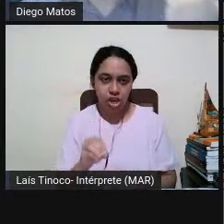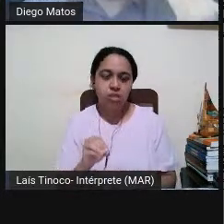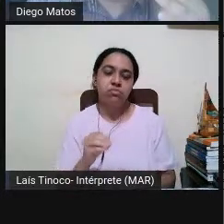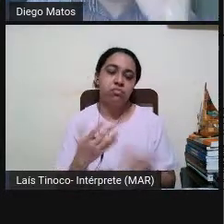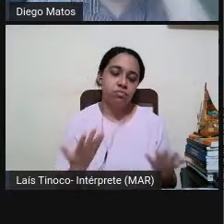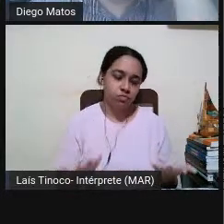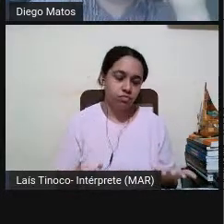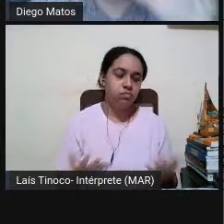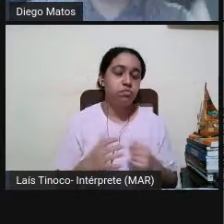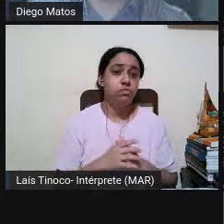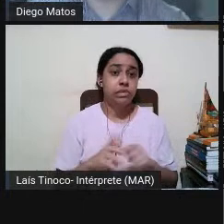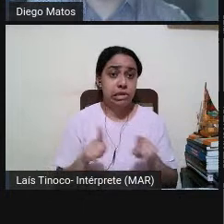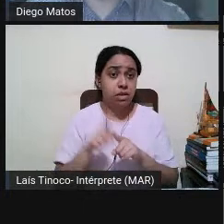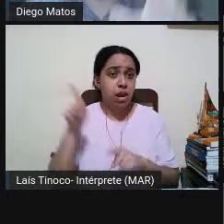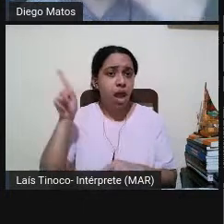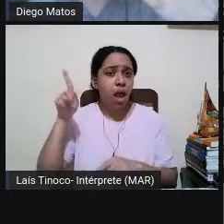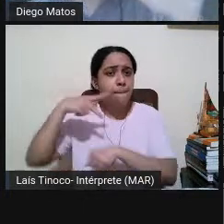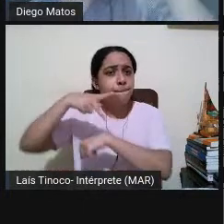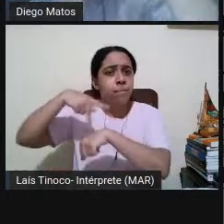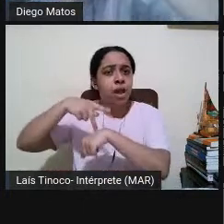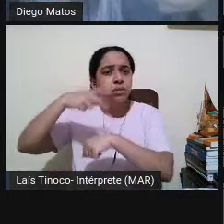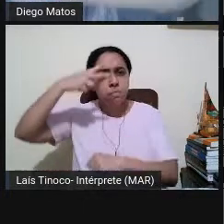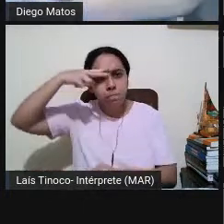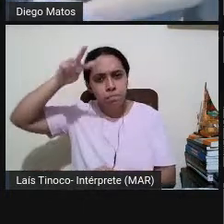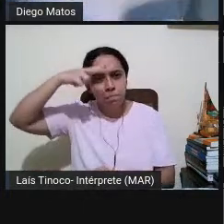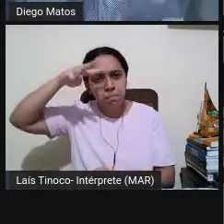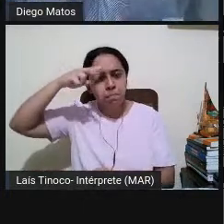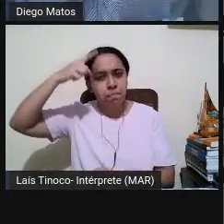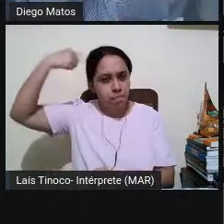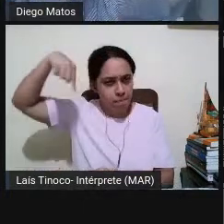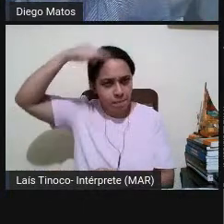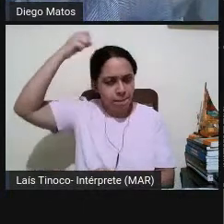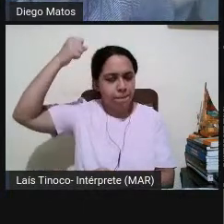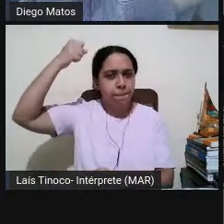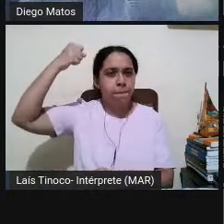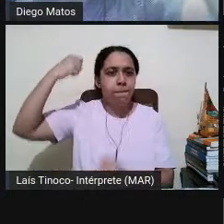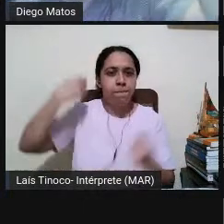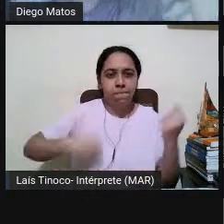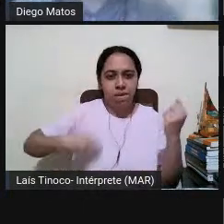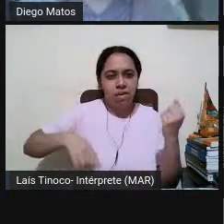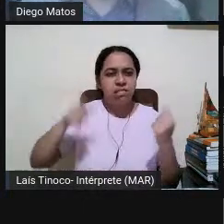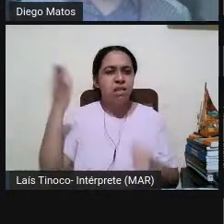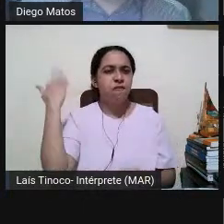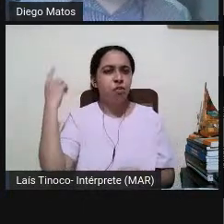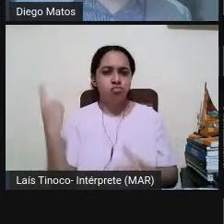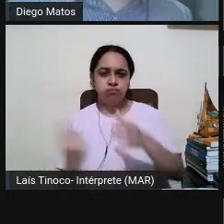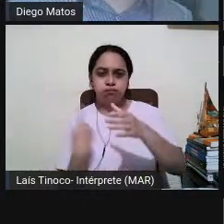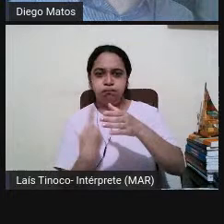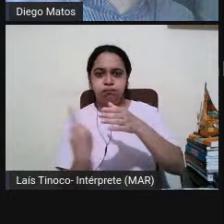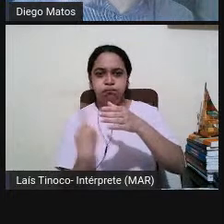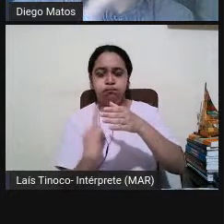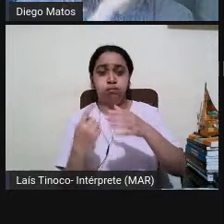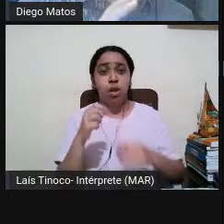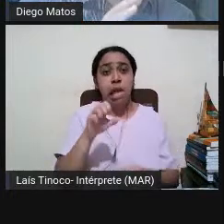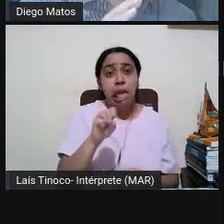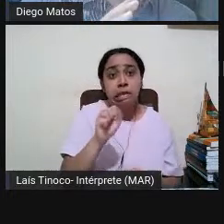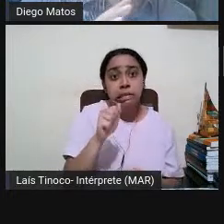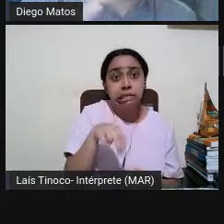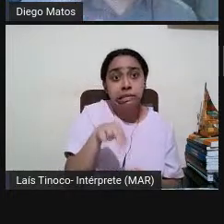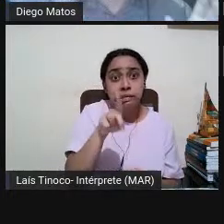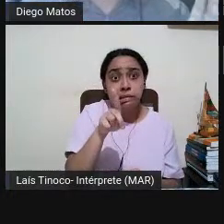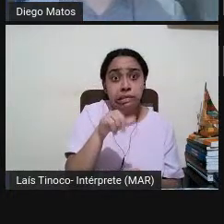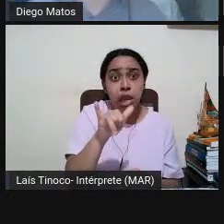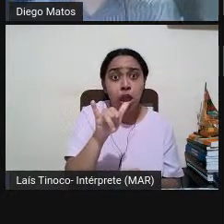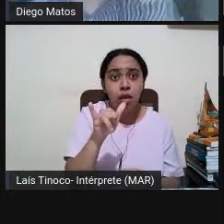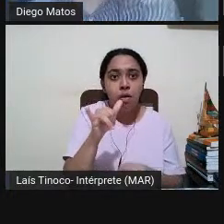no México em algumas regiões ali ter meta que passou o furacão que foi o furacão send cara destruir o vários corais